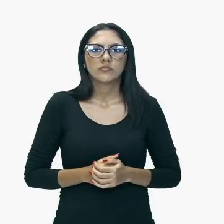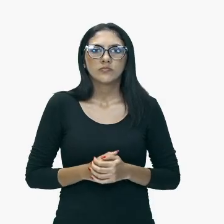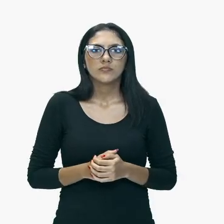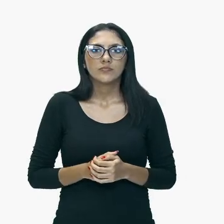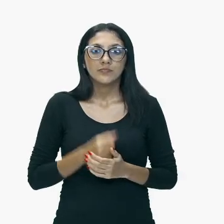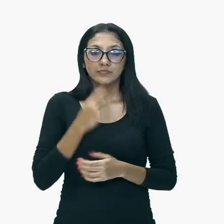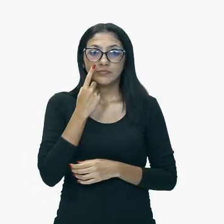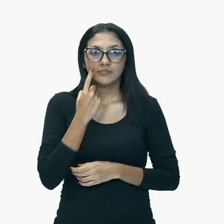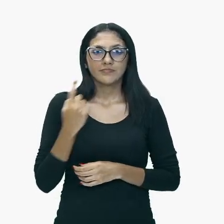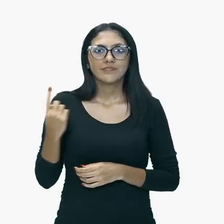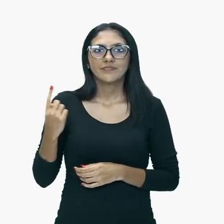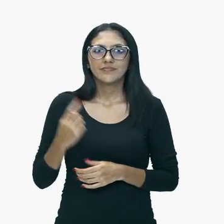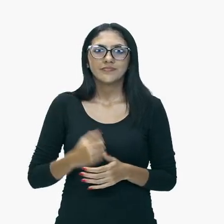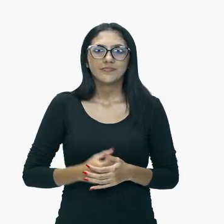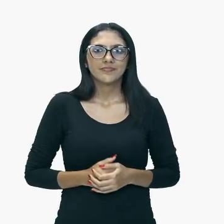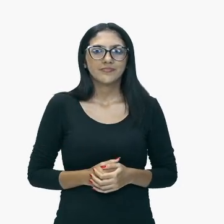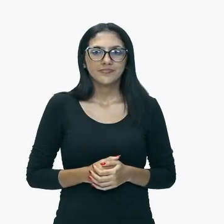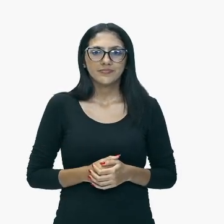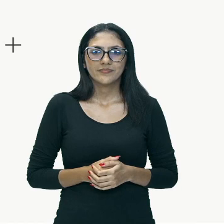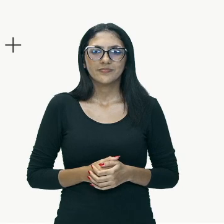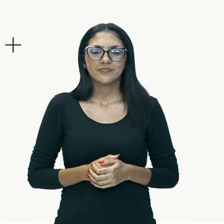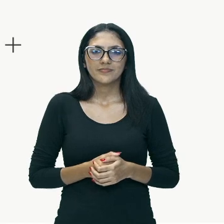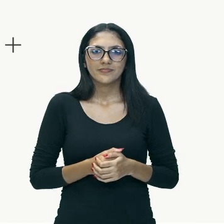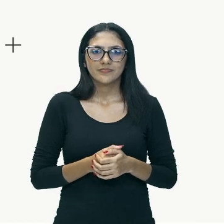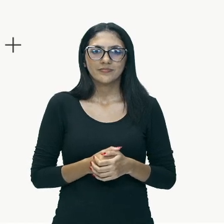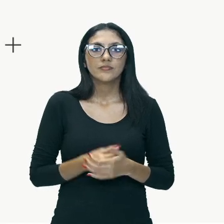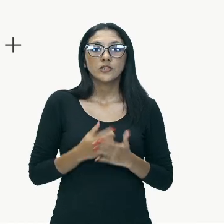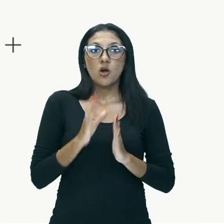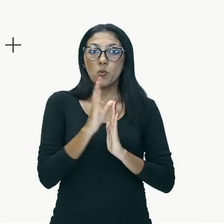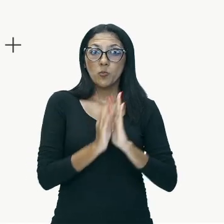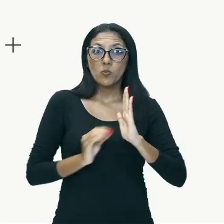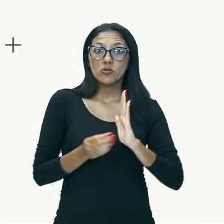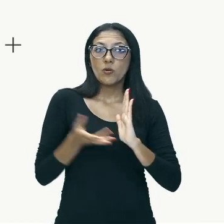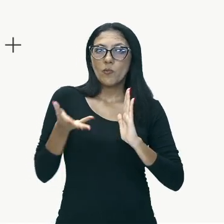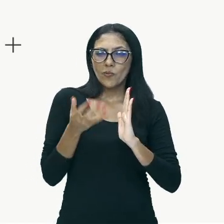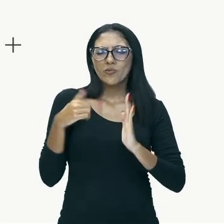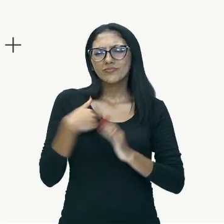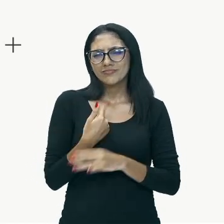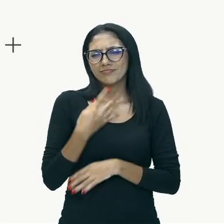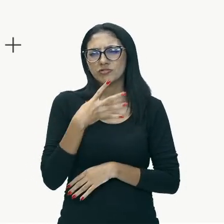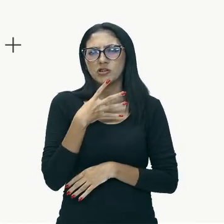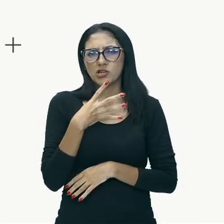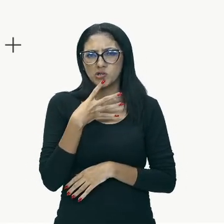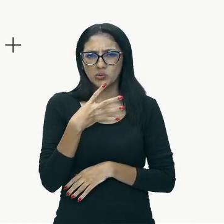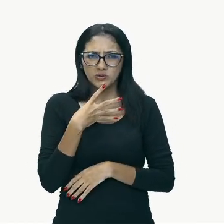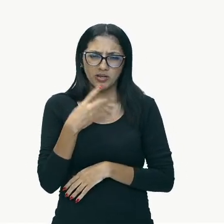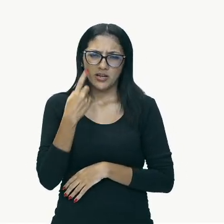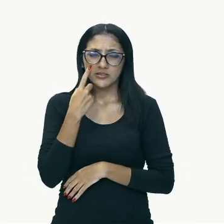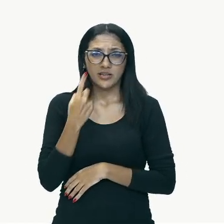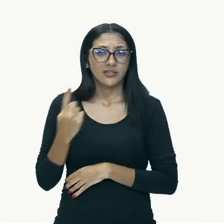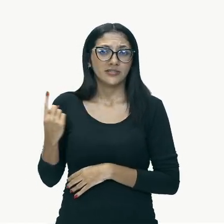olhada. Então o modelo atômico atual ele ficou